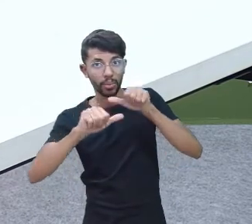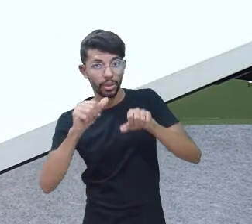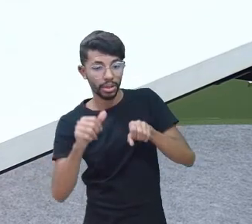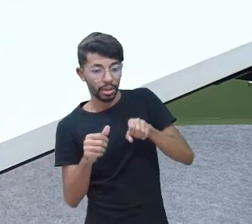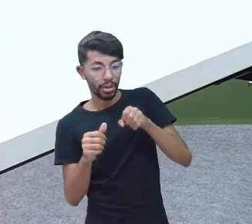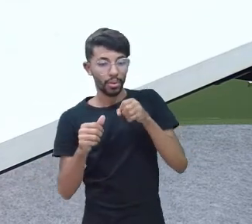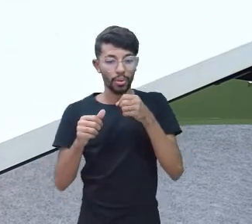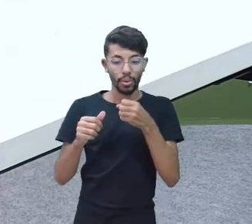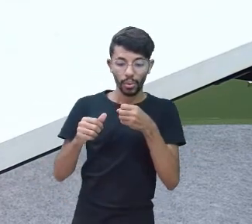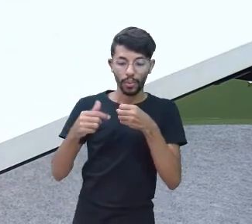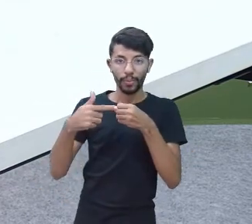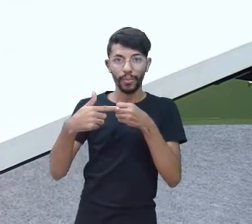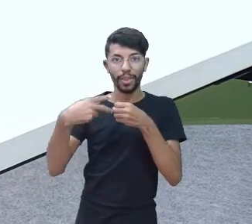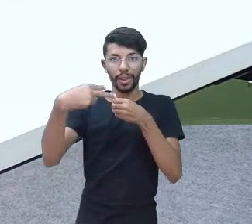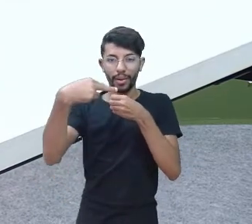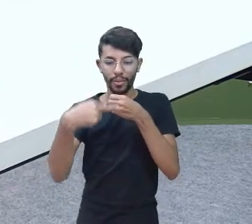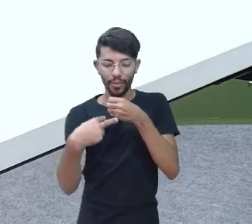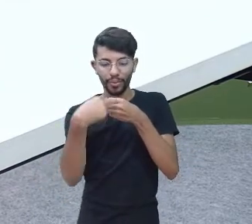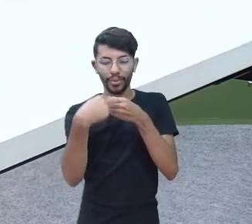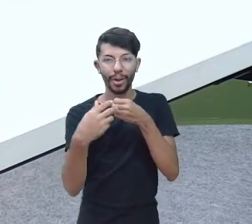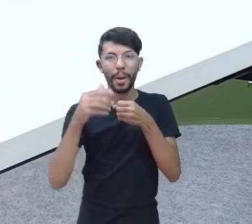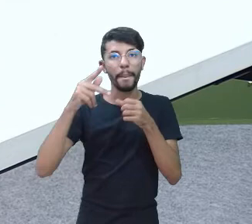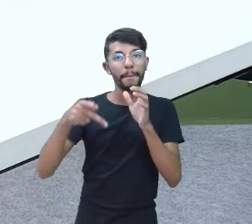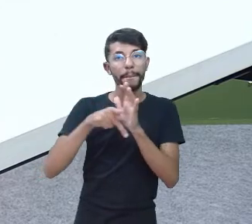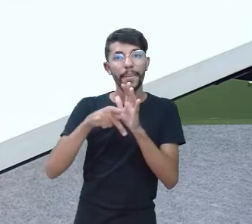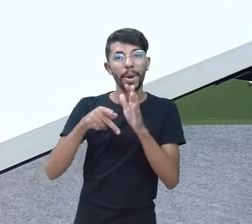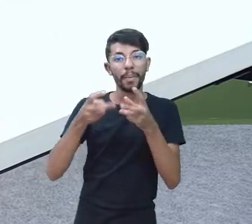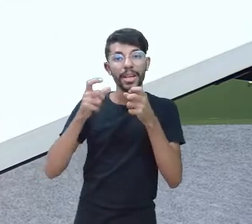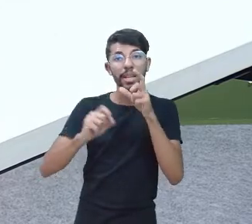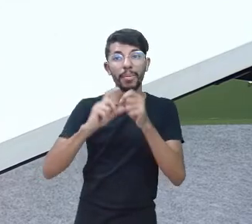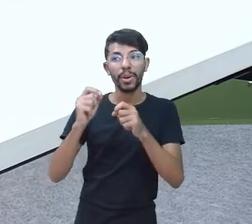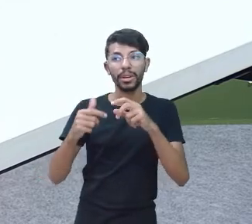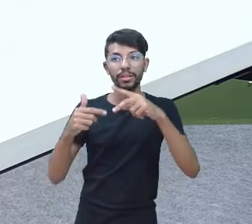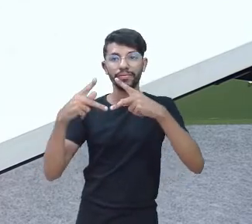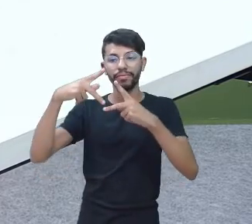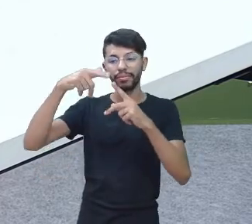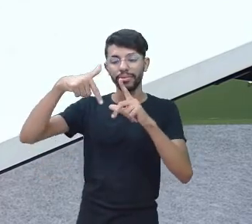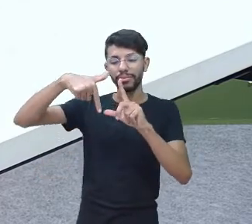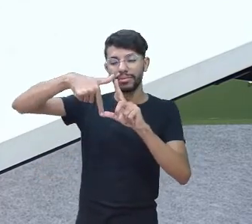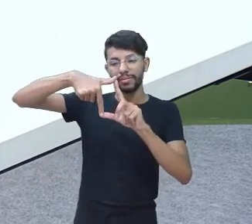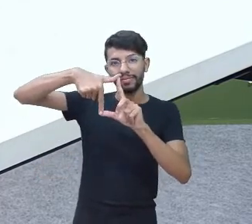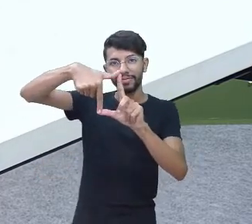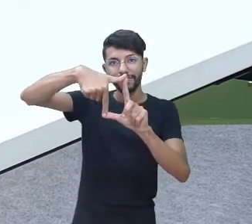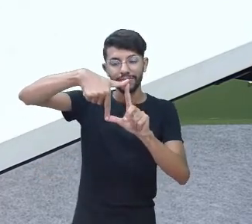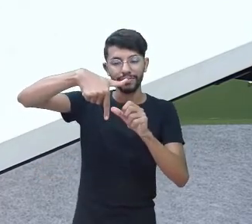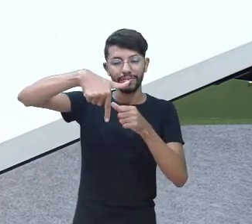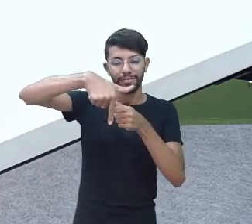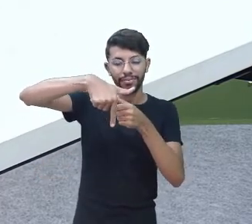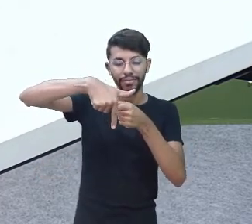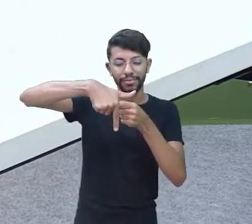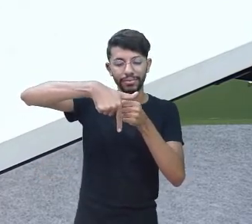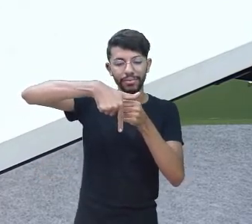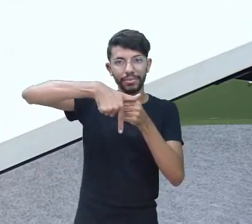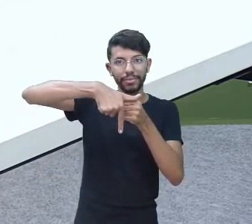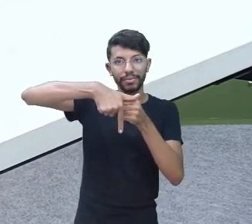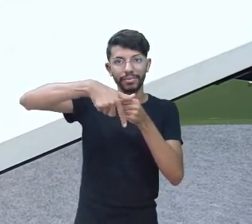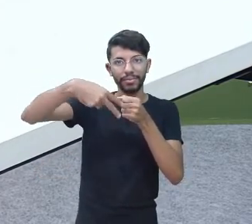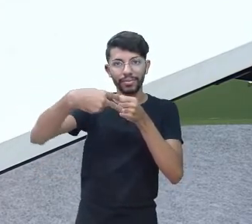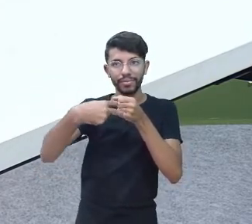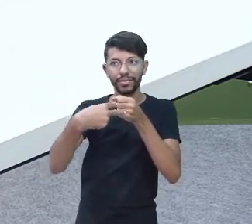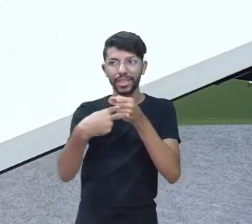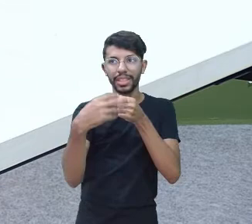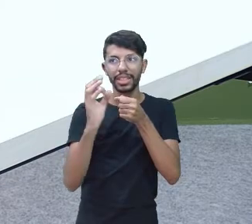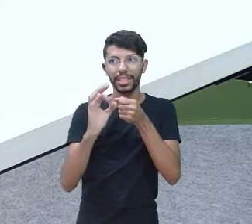perceber? Que se eu fosse abrir essa forma, ela vai ter essas duas tampinhas, né? Ela vai abrir, vai soltar essas duas tampinhas.